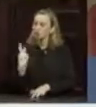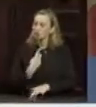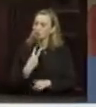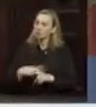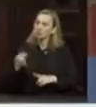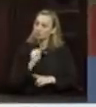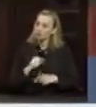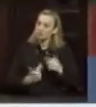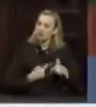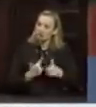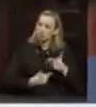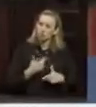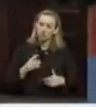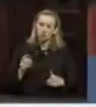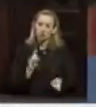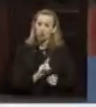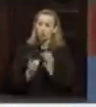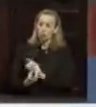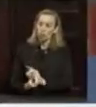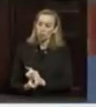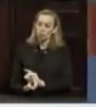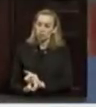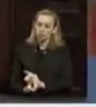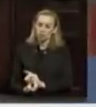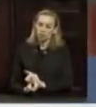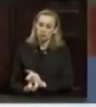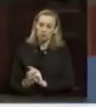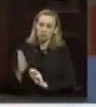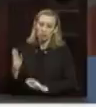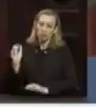luta contra a barbárie. A Marielle está presente,